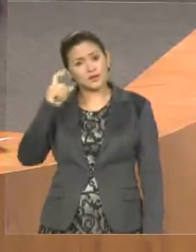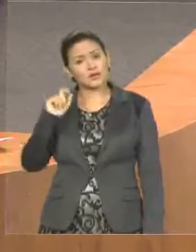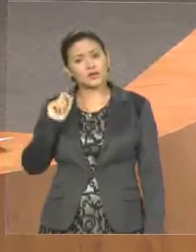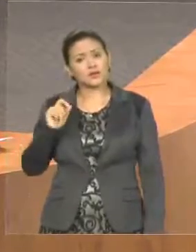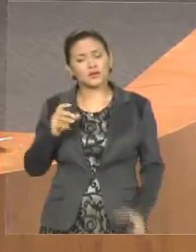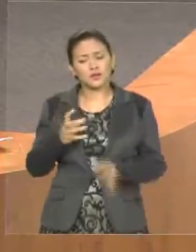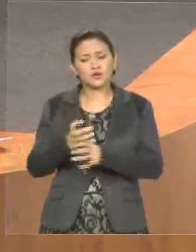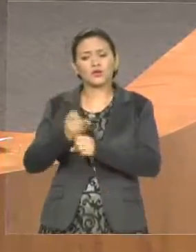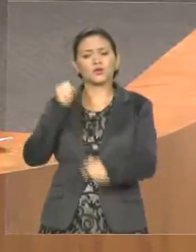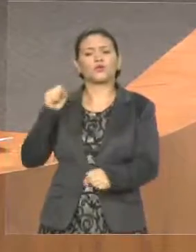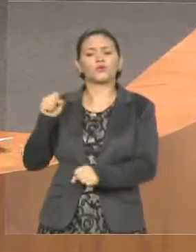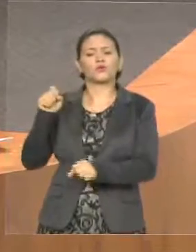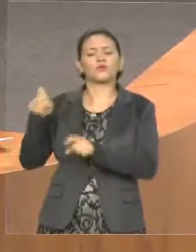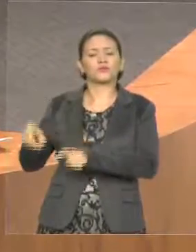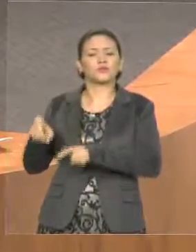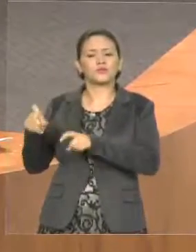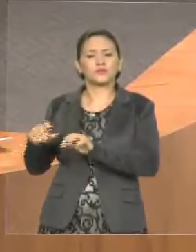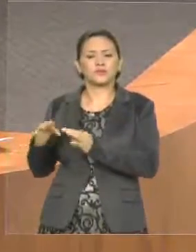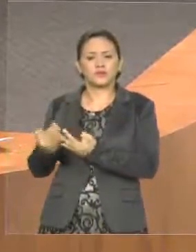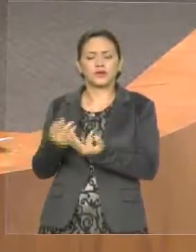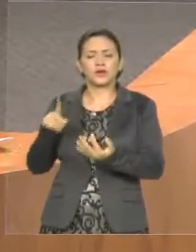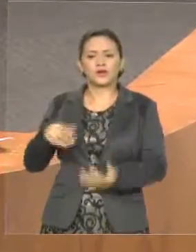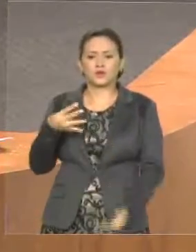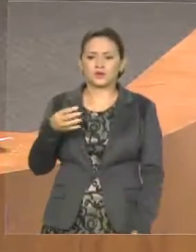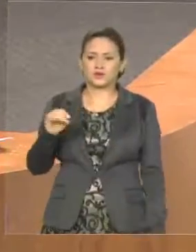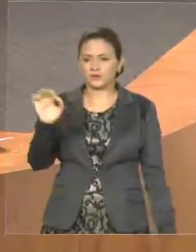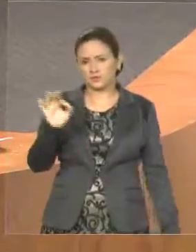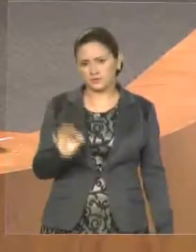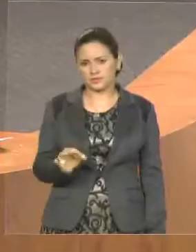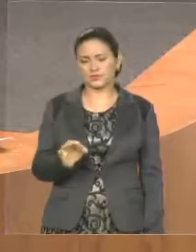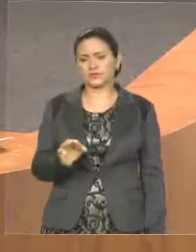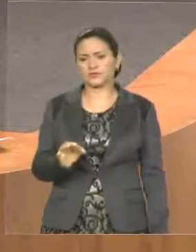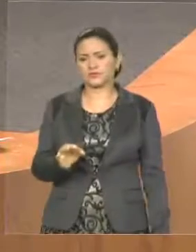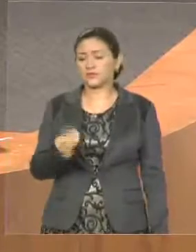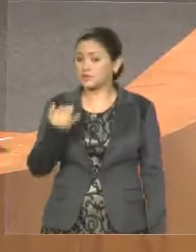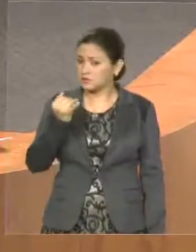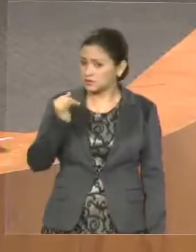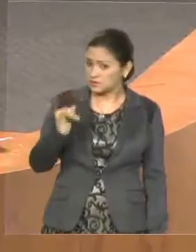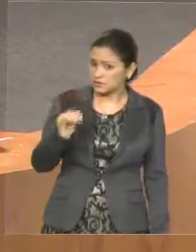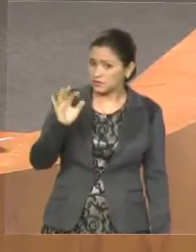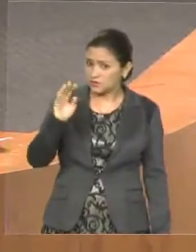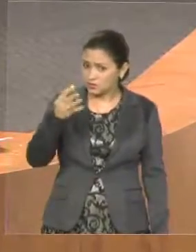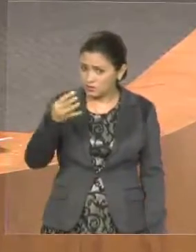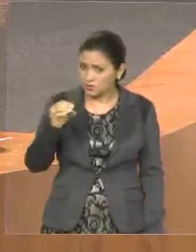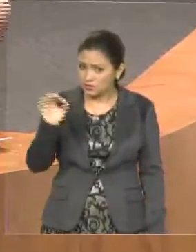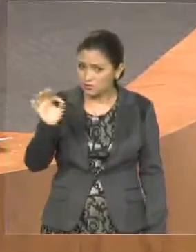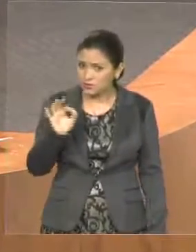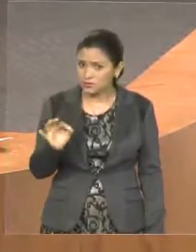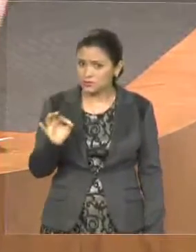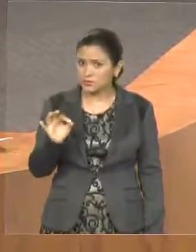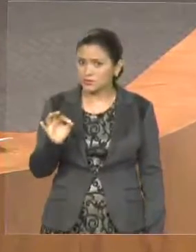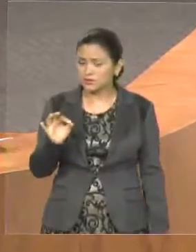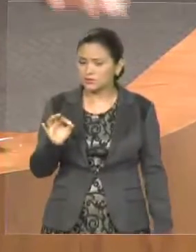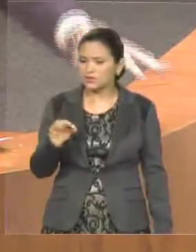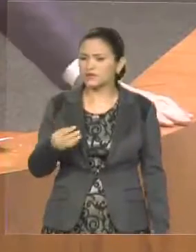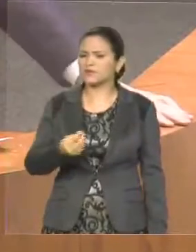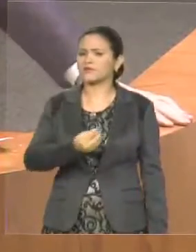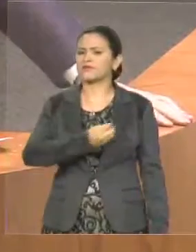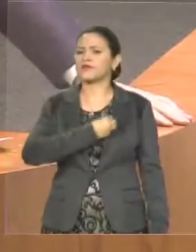familiar é de 40%. Se fosse de 40%, governador Flávio Dino, nós vivíamos agora na Bélgica e não no